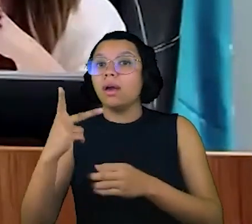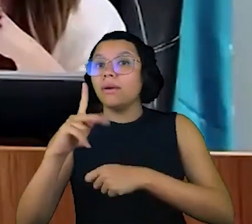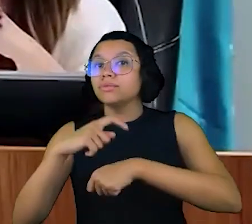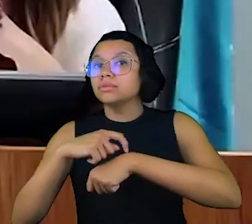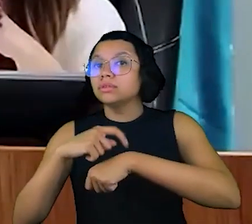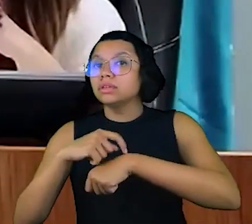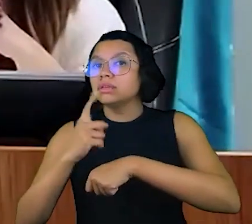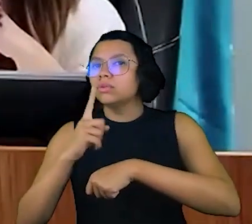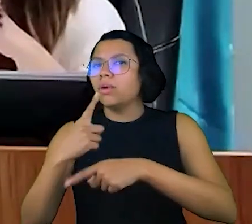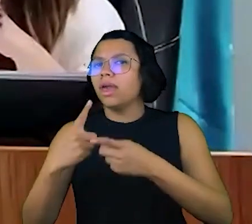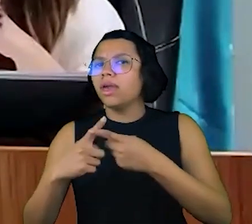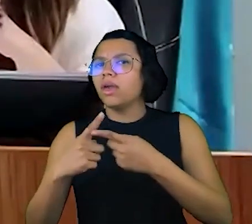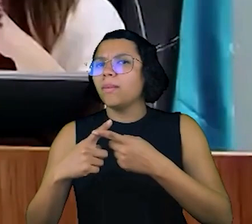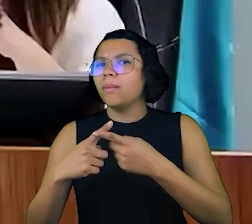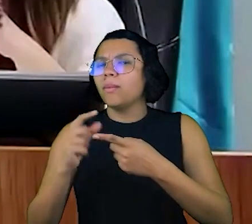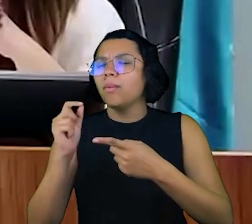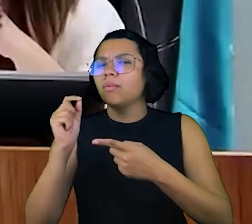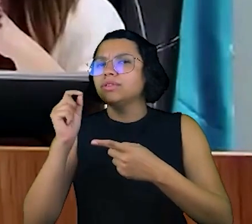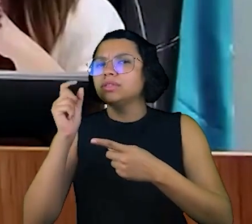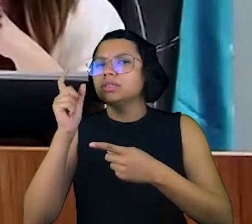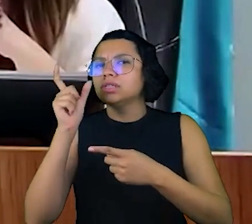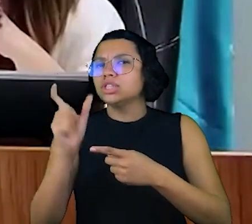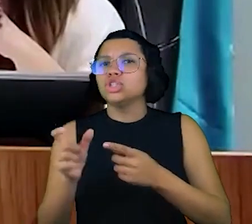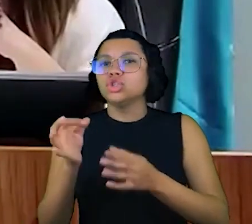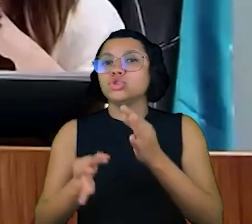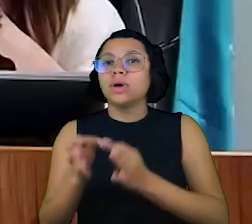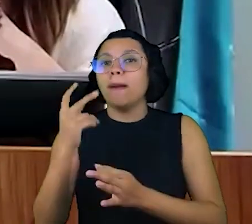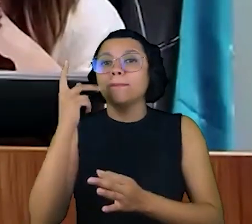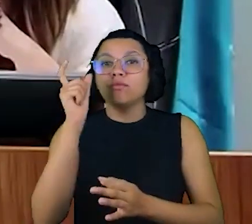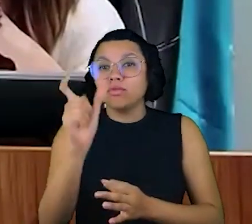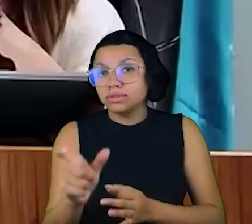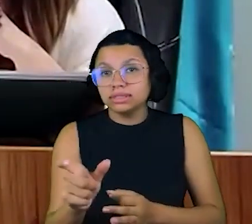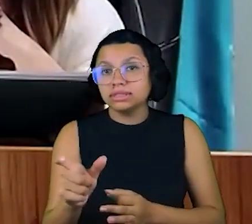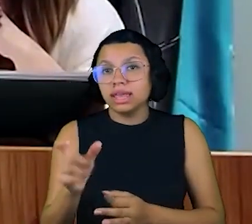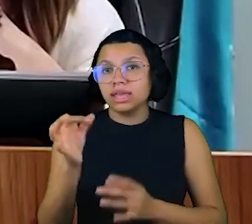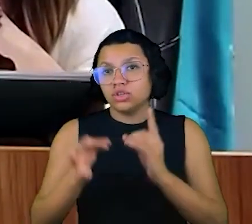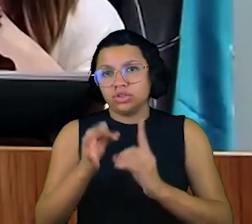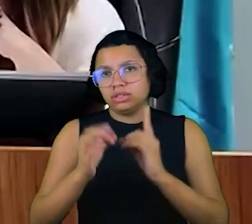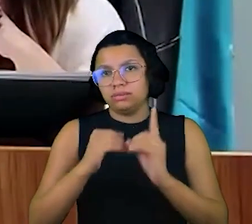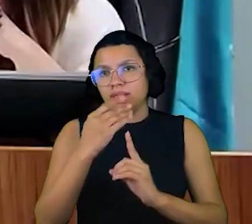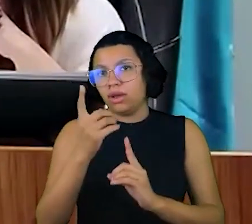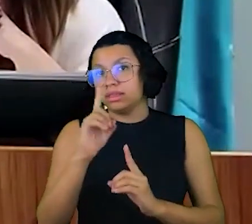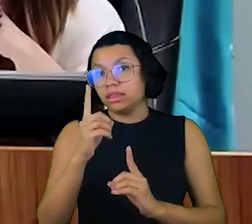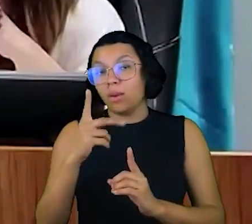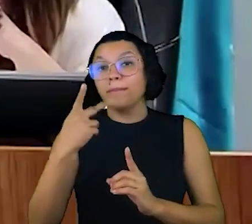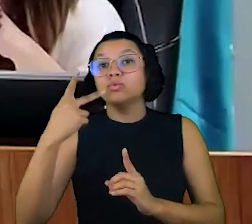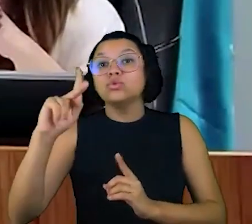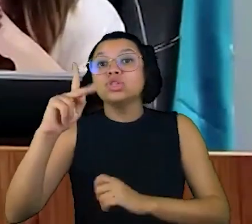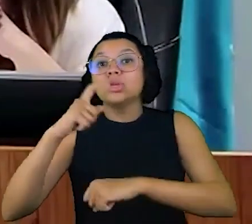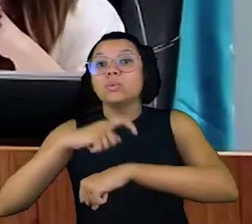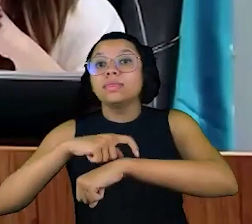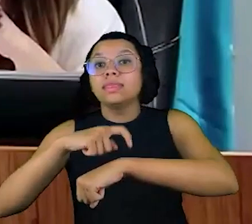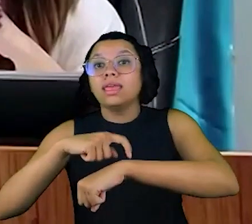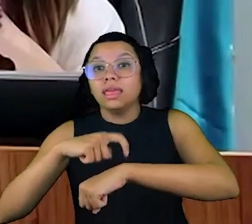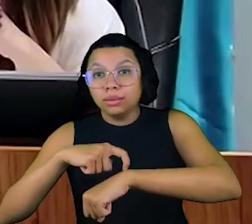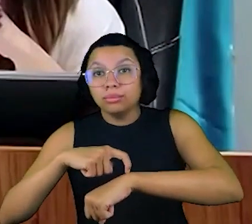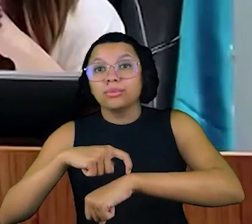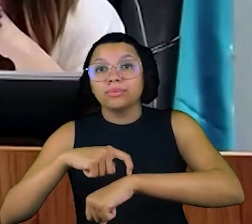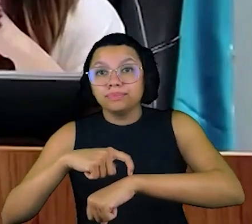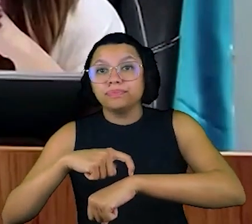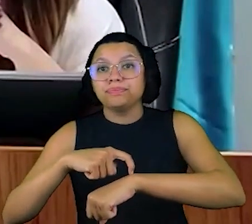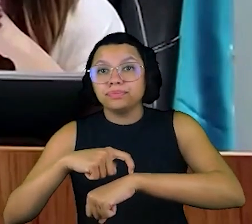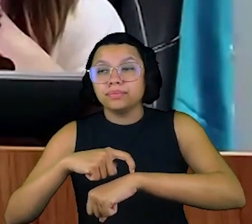seu tempo. Não é que vai ser julgado por você, desembargadora Renata, vai ser julgado pelo seu tempo, vai